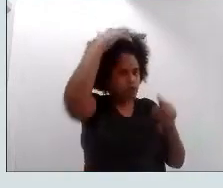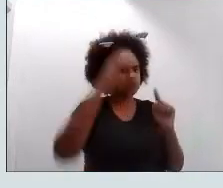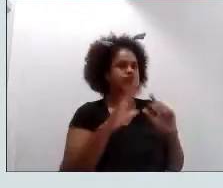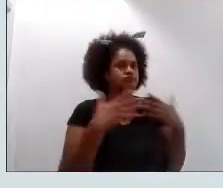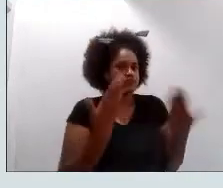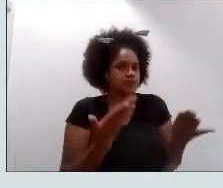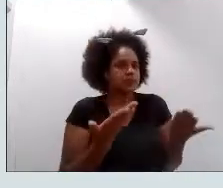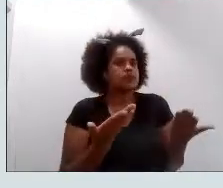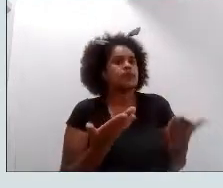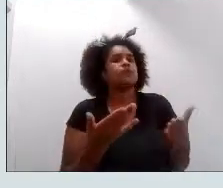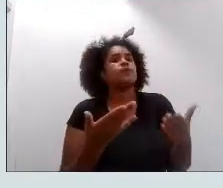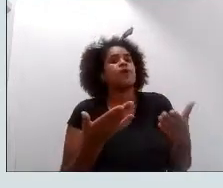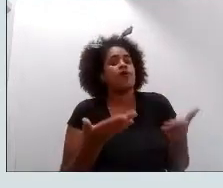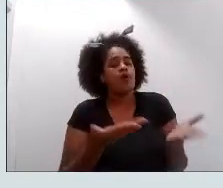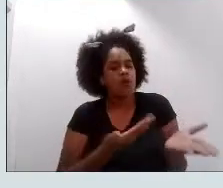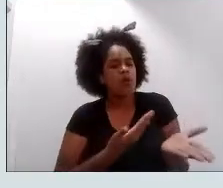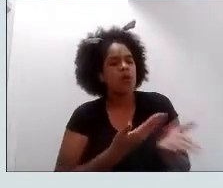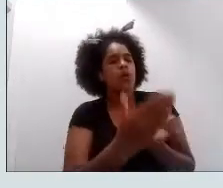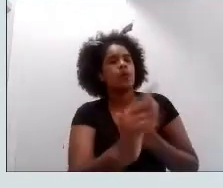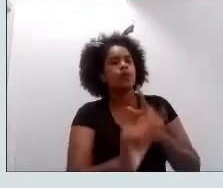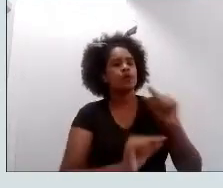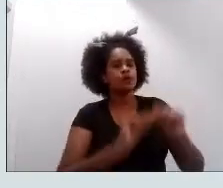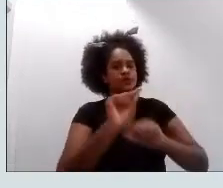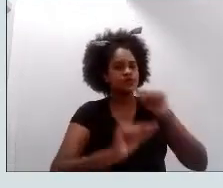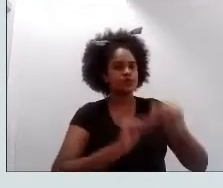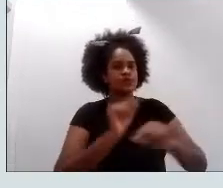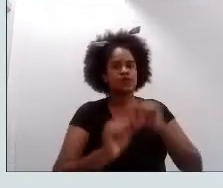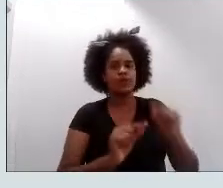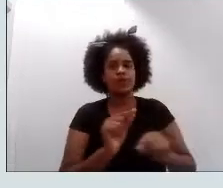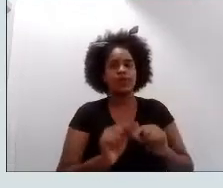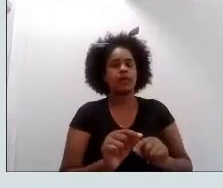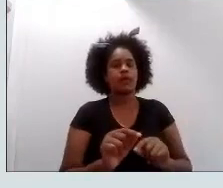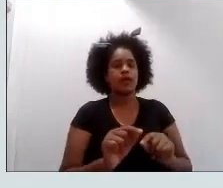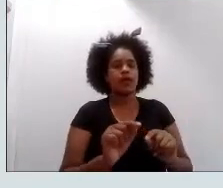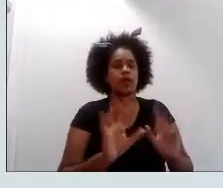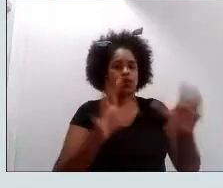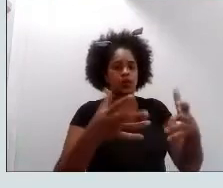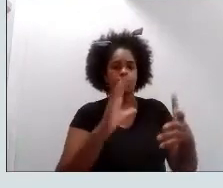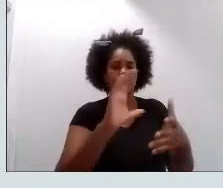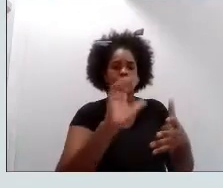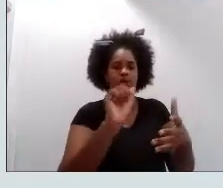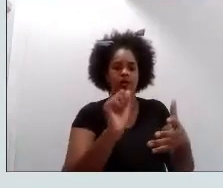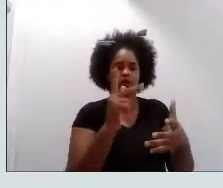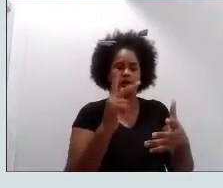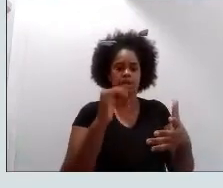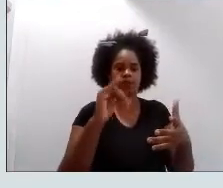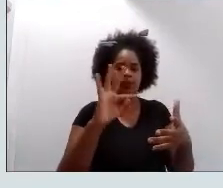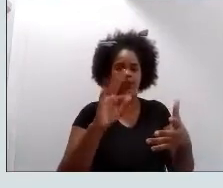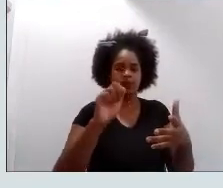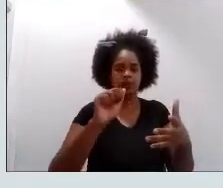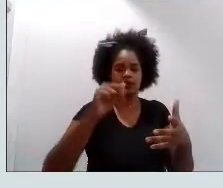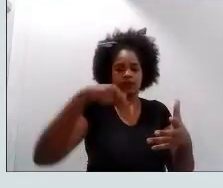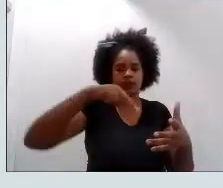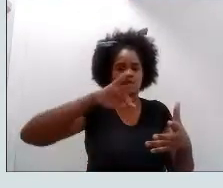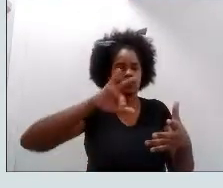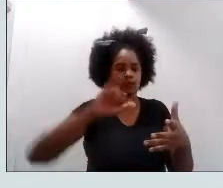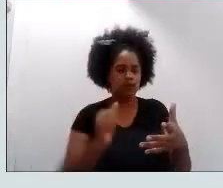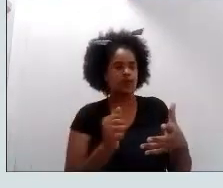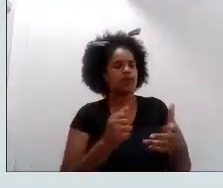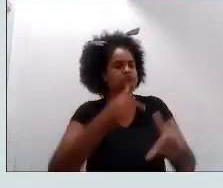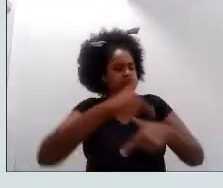esse trabalho árduo, amplo das capitanias hereditárias que vão buscando explorar o